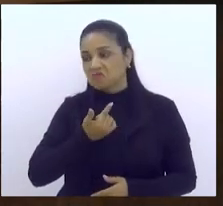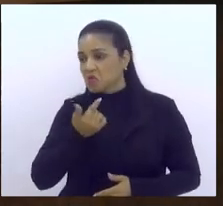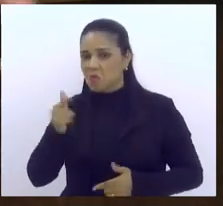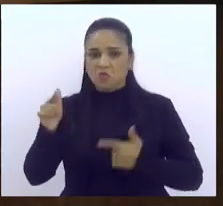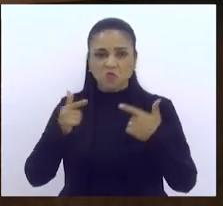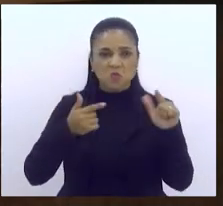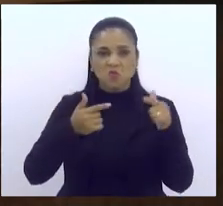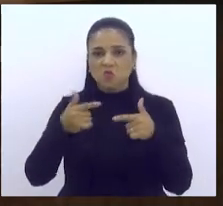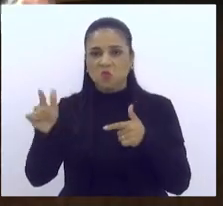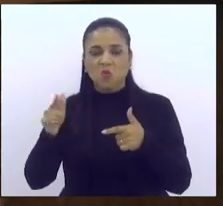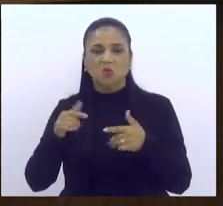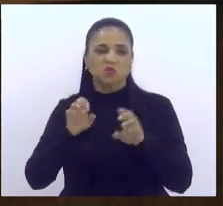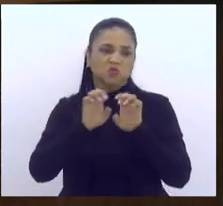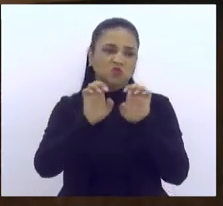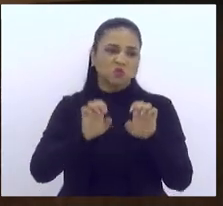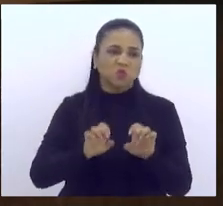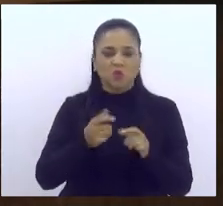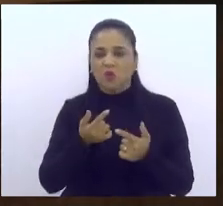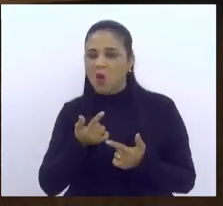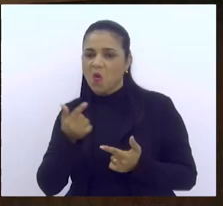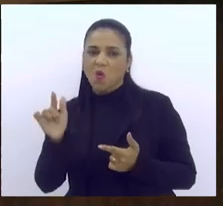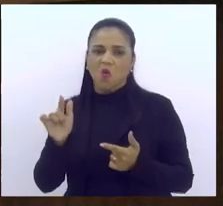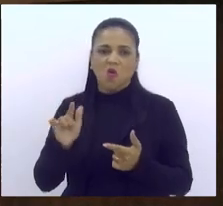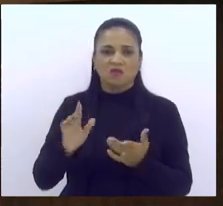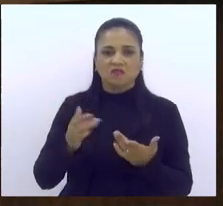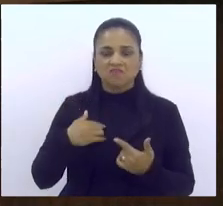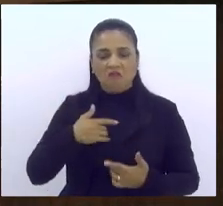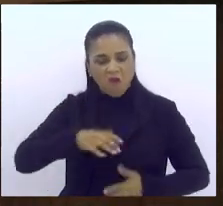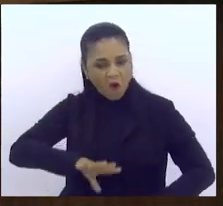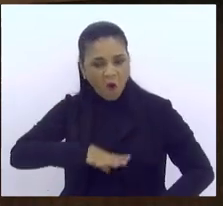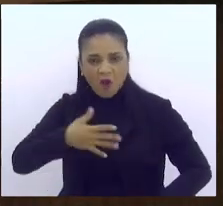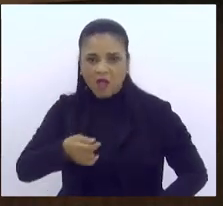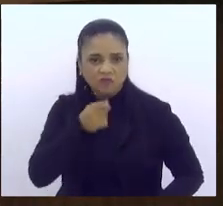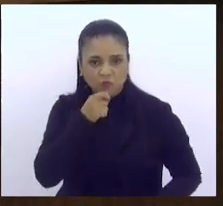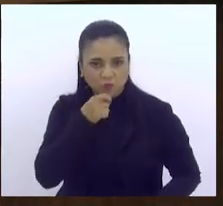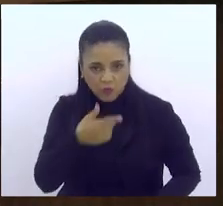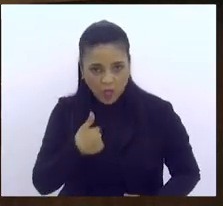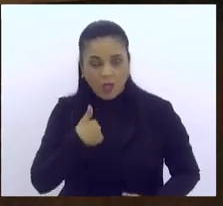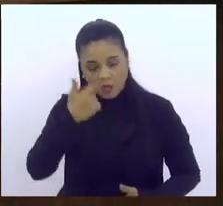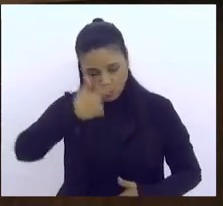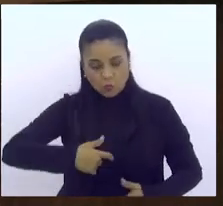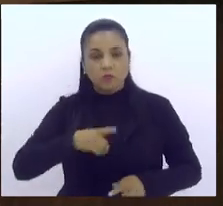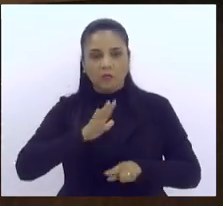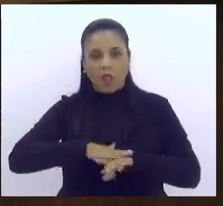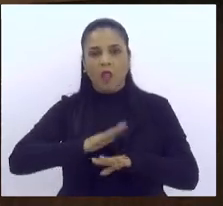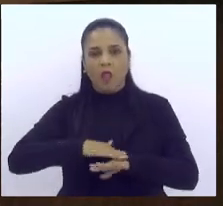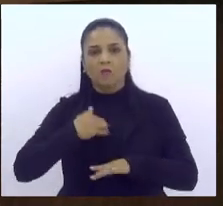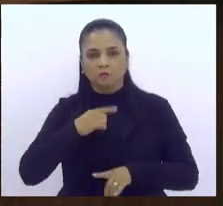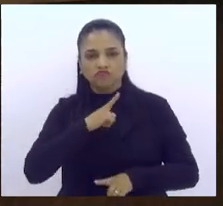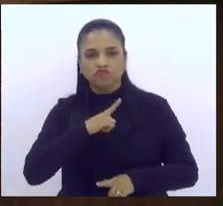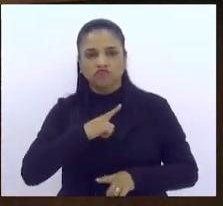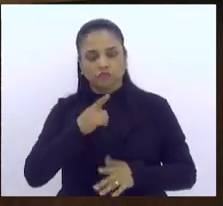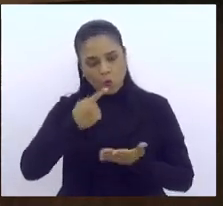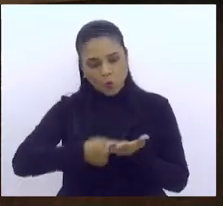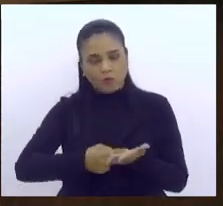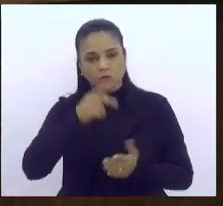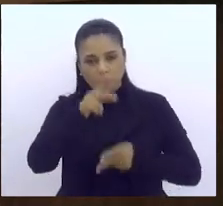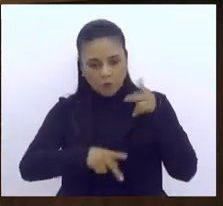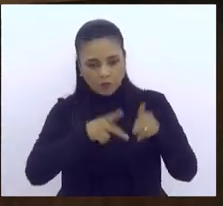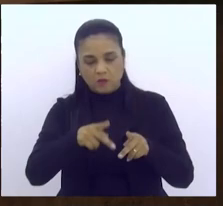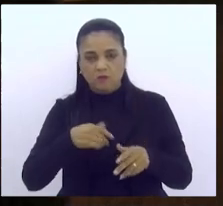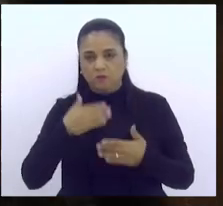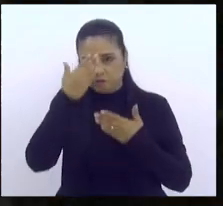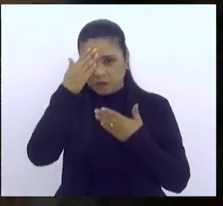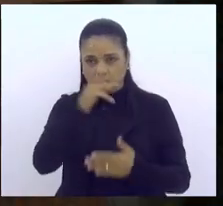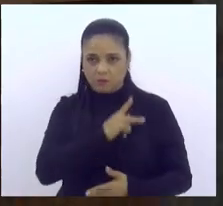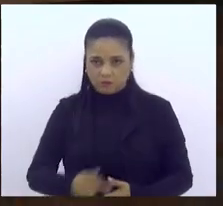têm cargos, que têm estrutura e não têm coragem de falar, eu tenho, porque o meu compromisso é com o povo. Obrigado, presidente.